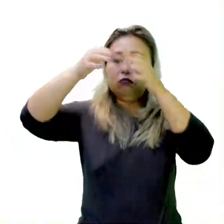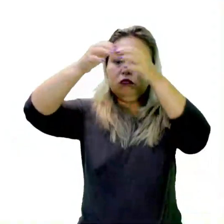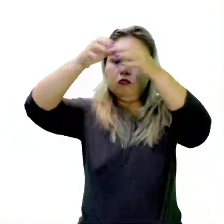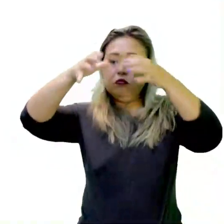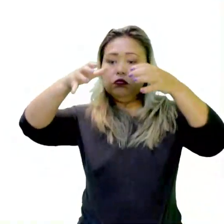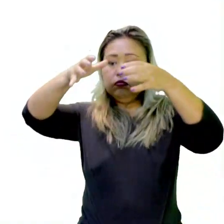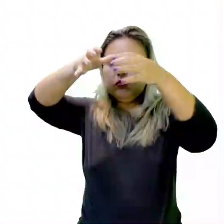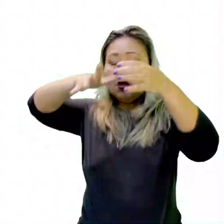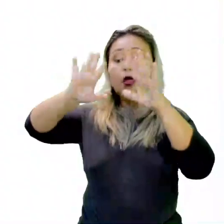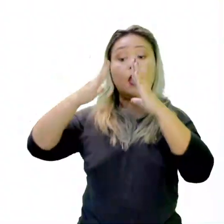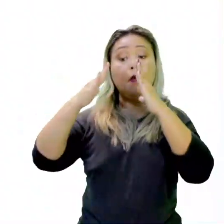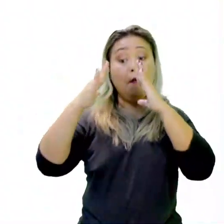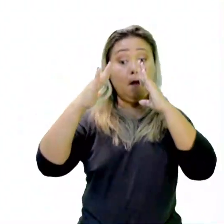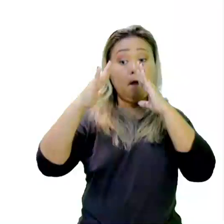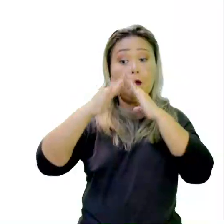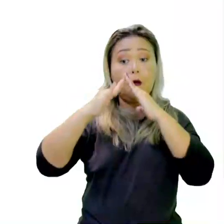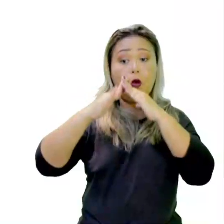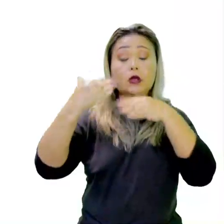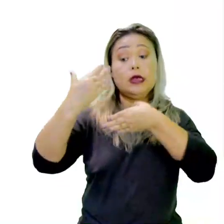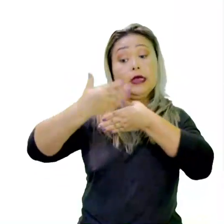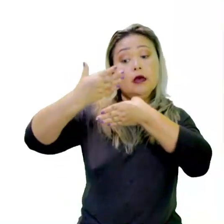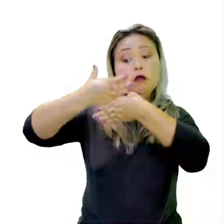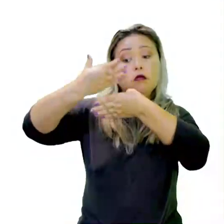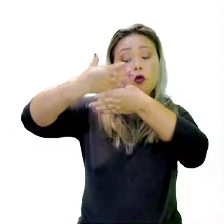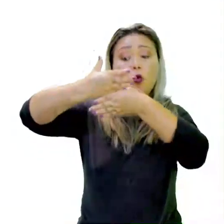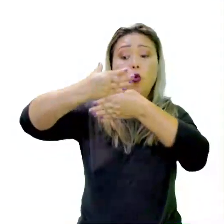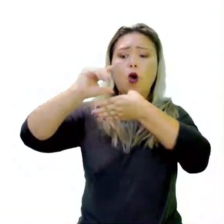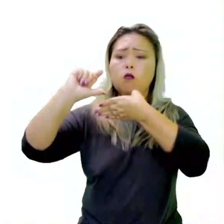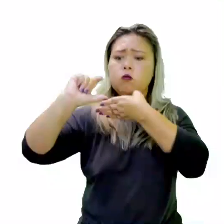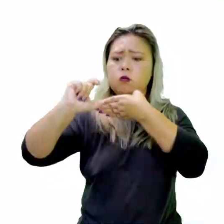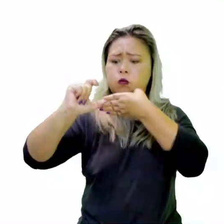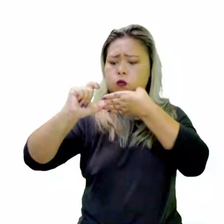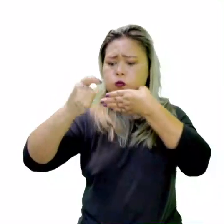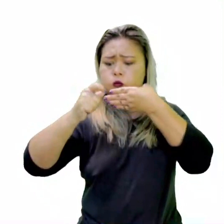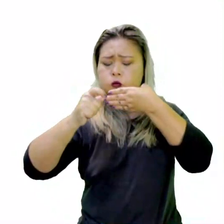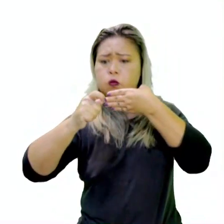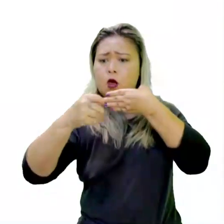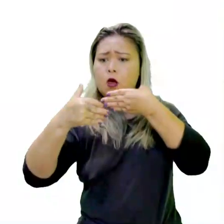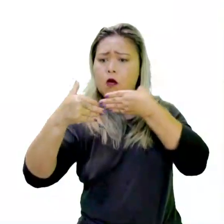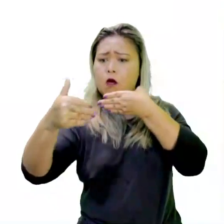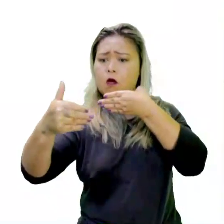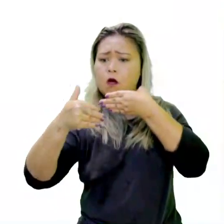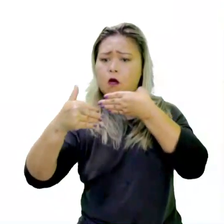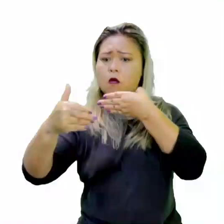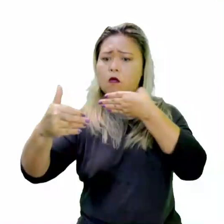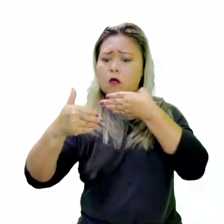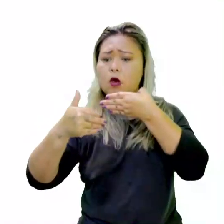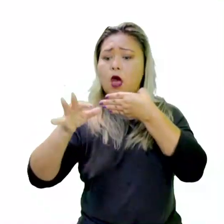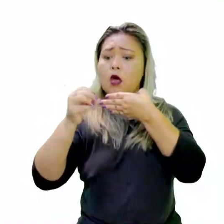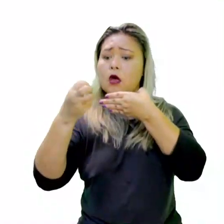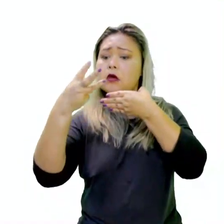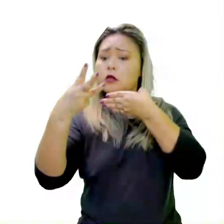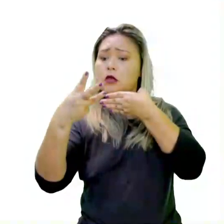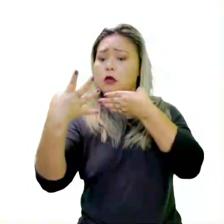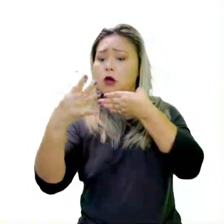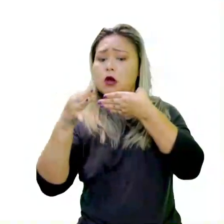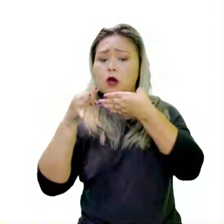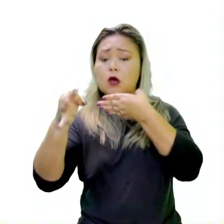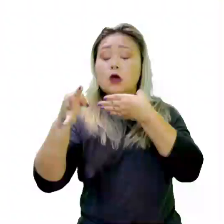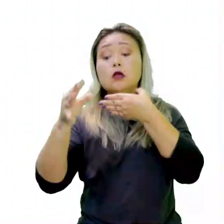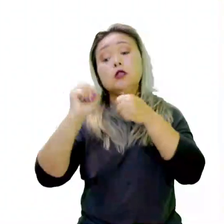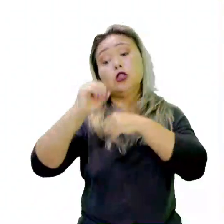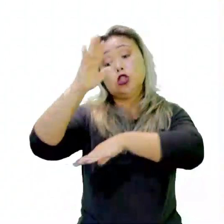nas janelas, e as paredes muito grossas, coisa de 4 metros, de 3 metros, e janelas